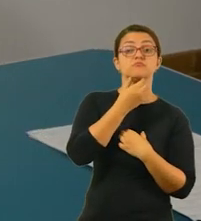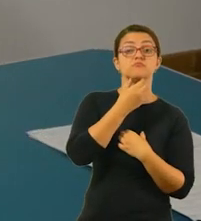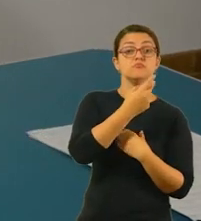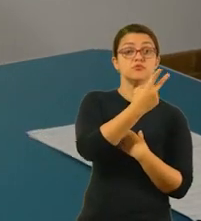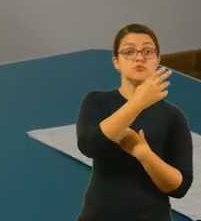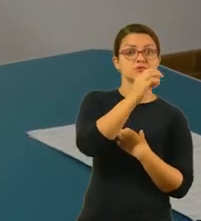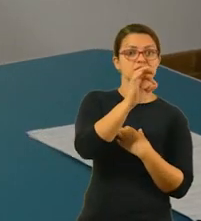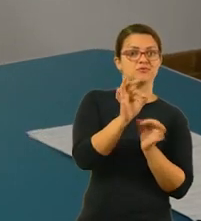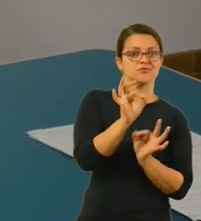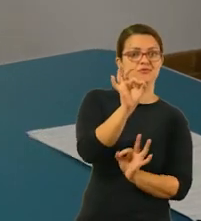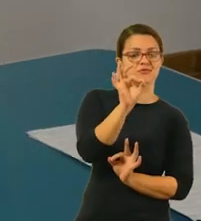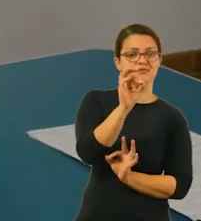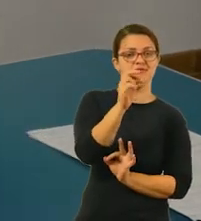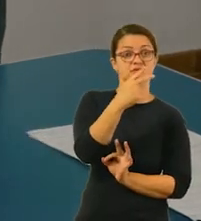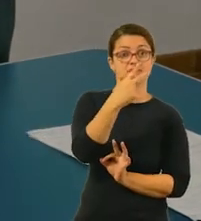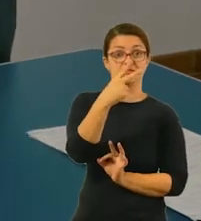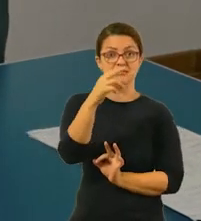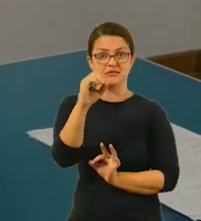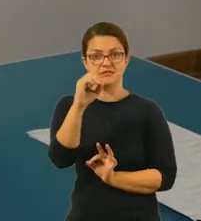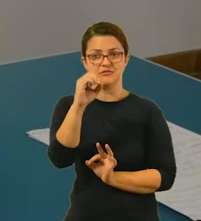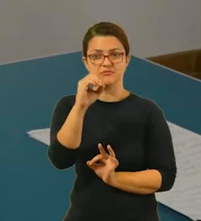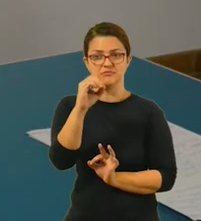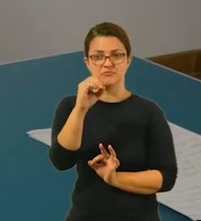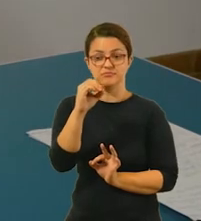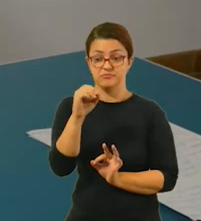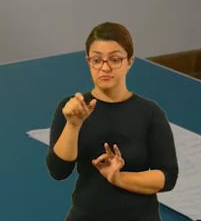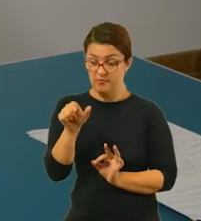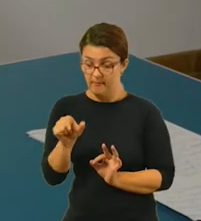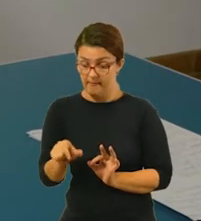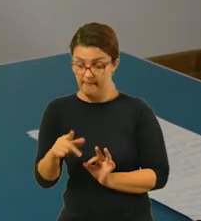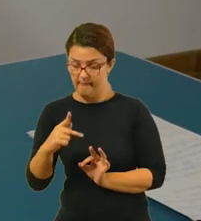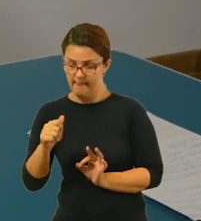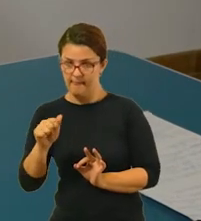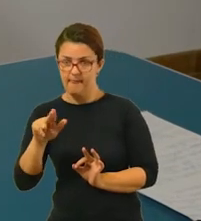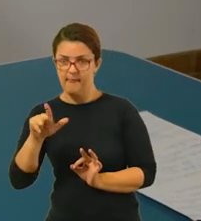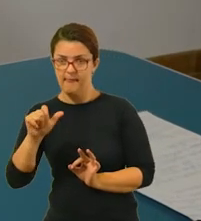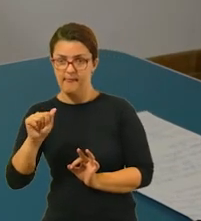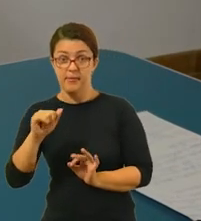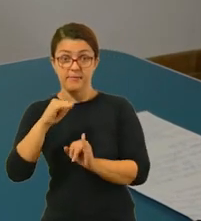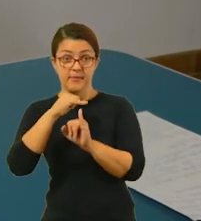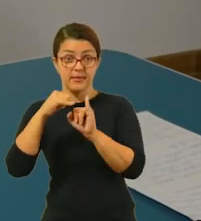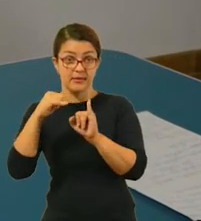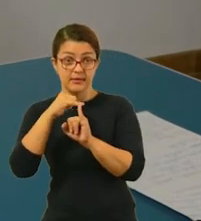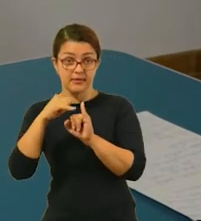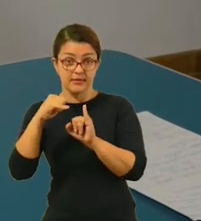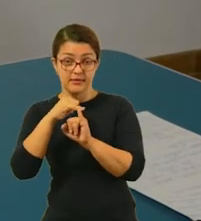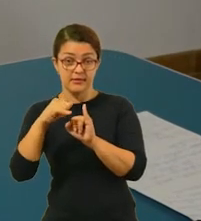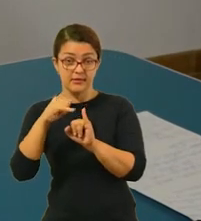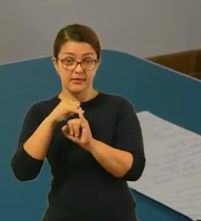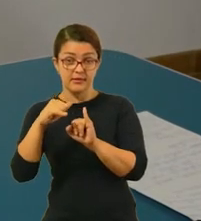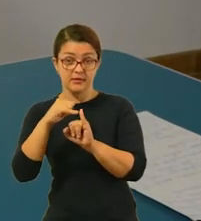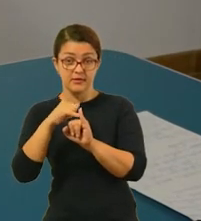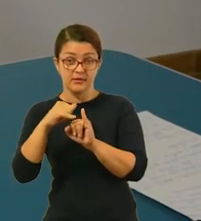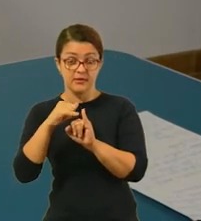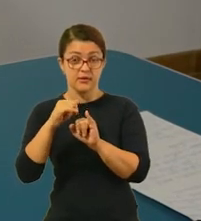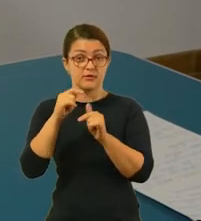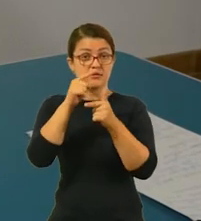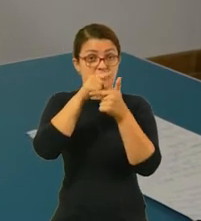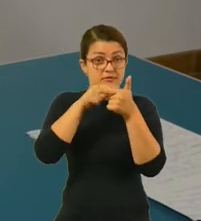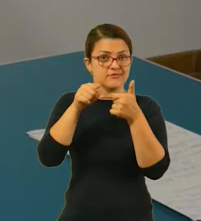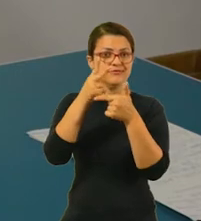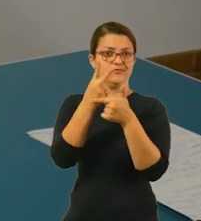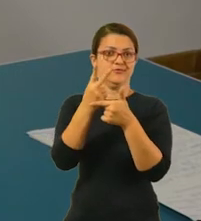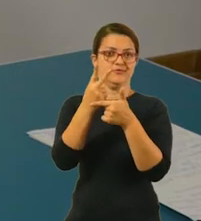200 centímetros, tá? Para saber a altura da Paula, eu vou ter que pegar a metade de 200, certo? A metade é o mesmo que dividir